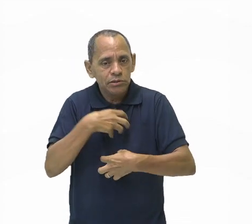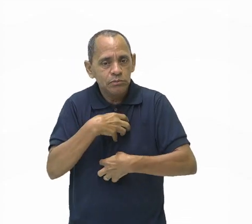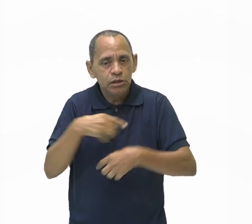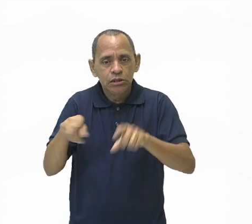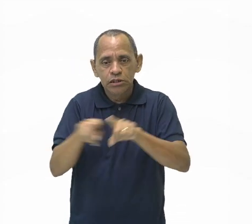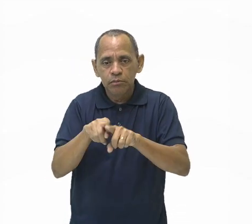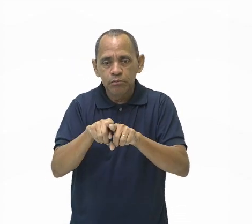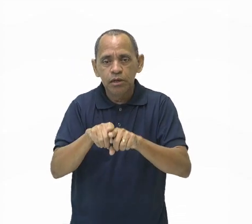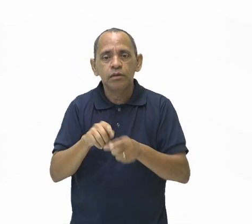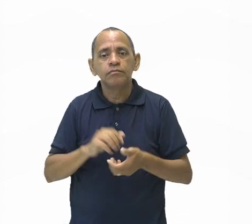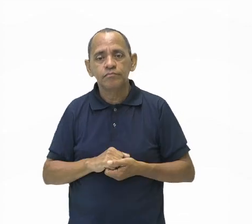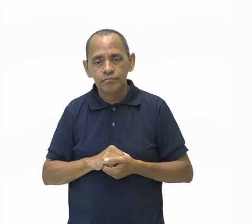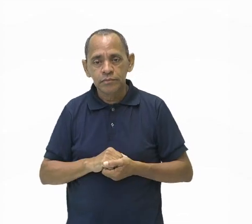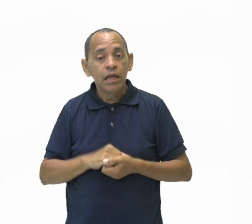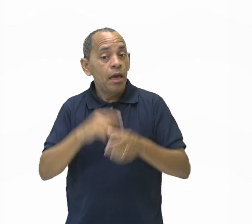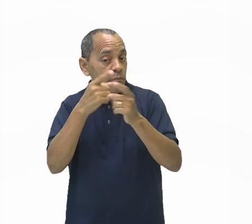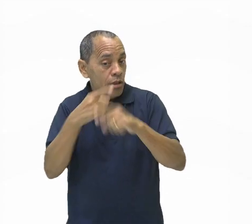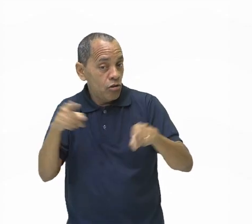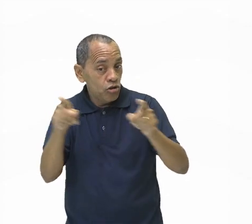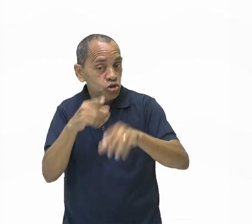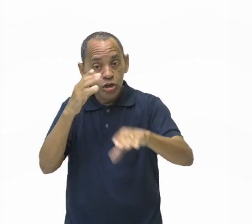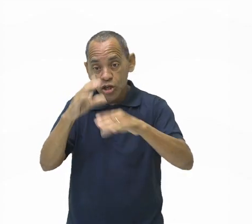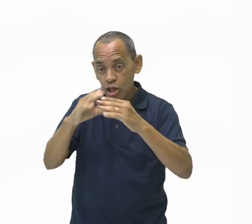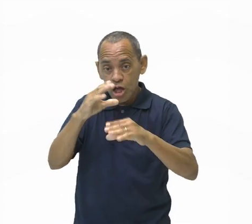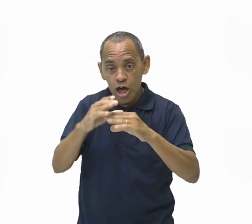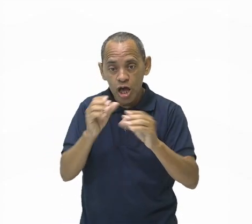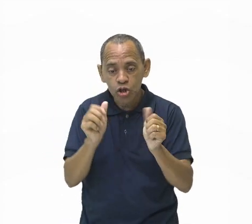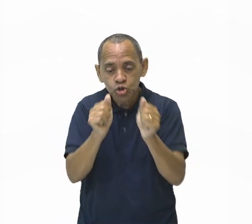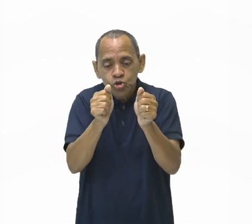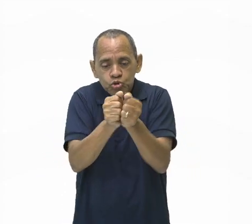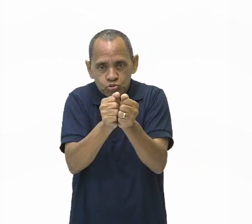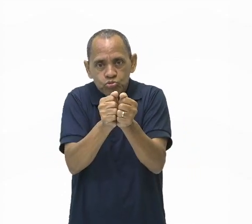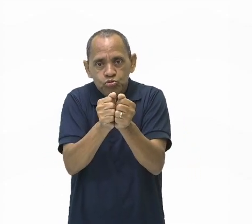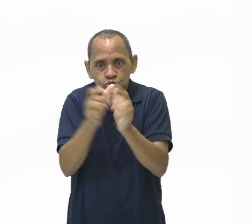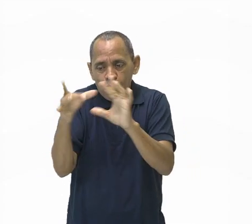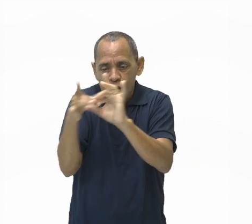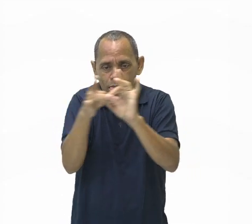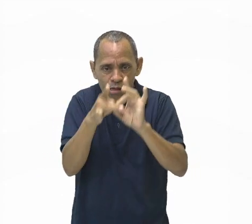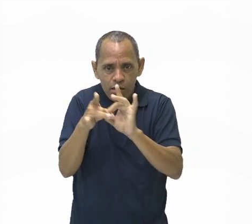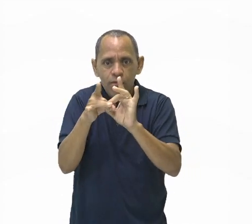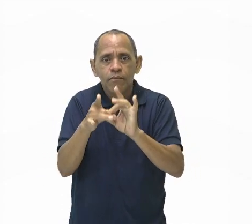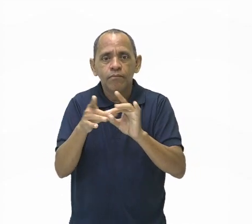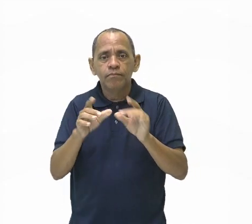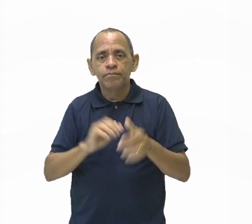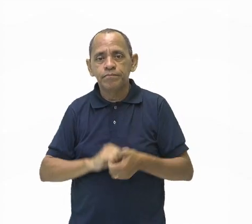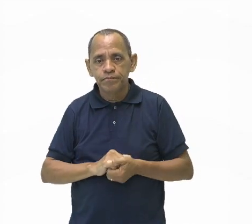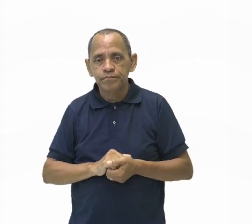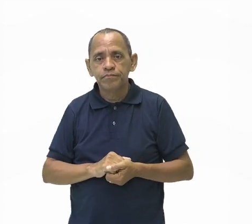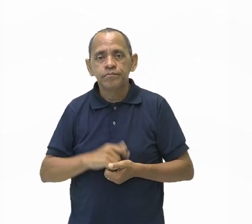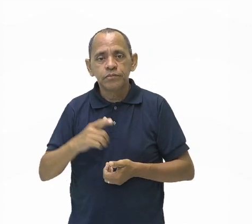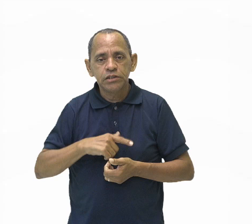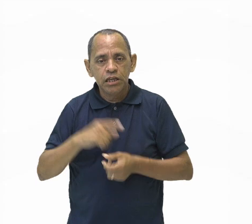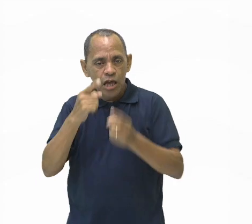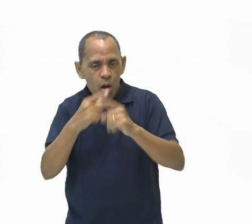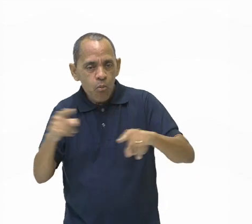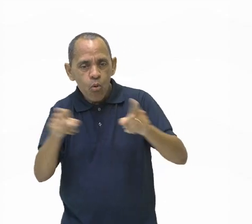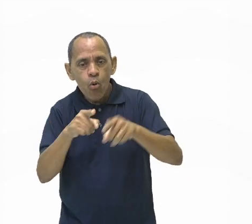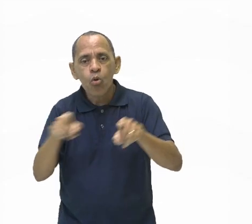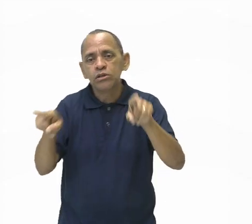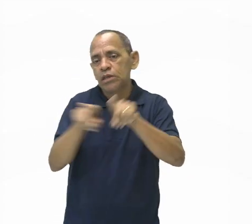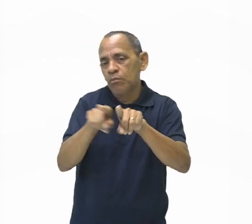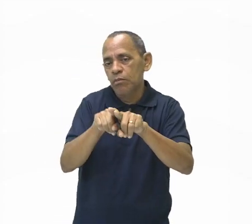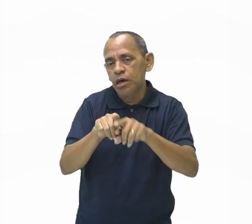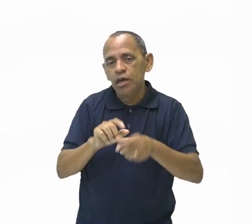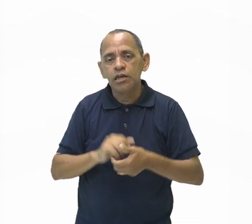da melodia que compõe um conjunto com a letra, uma coisa só, né? Então nós temos aí a musicalidade, a subjetividade,